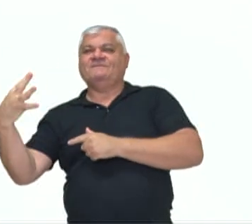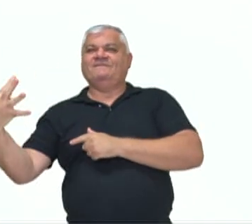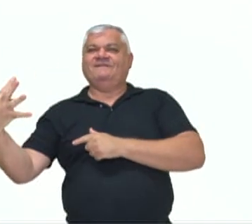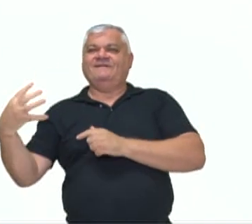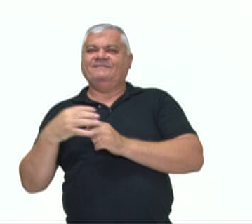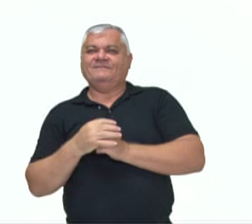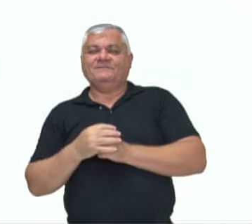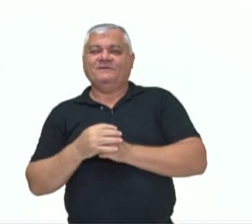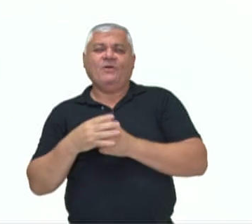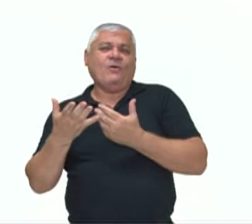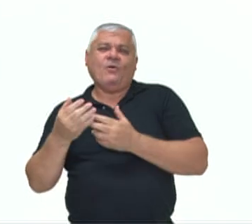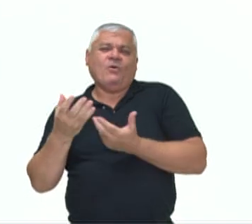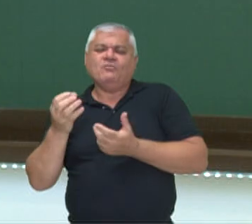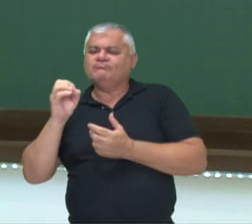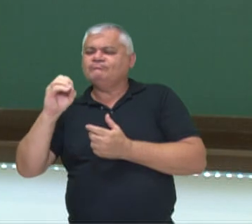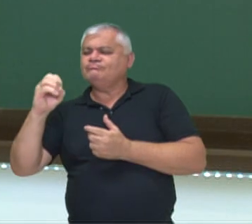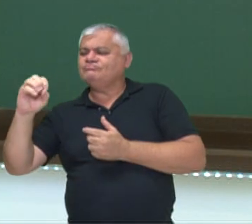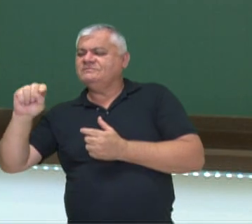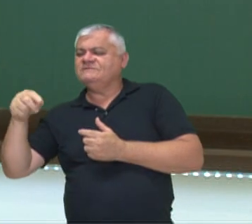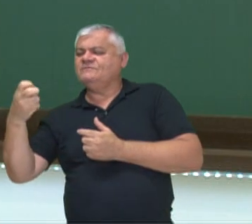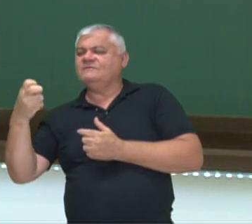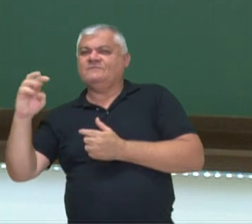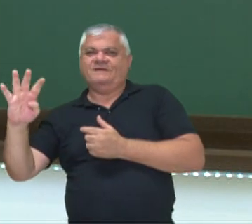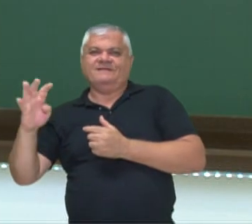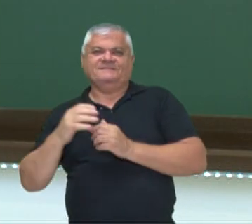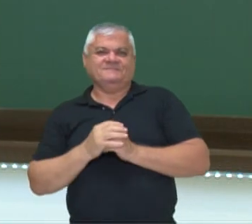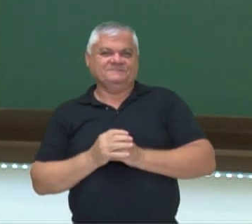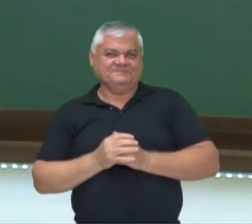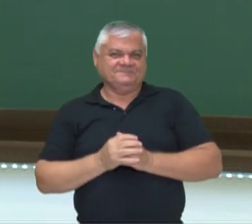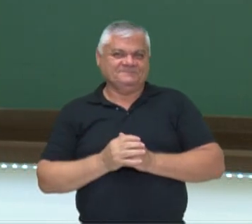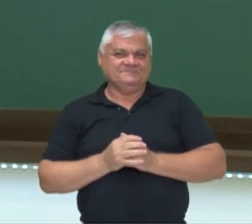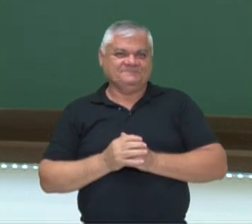0,54. Ou 54 centésimos. Tá?